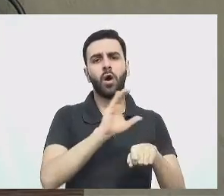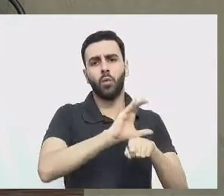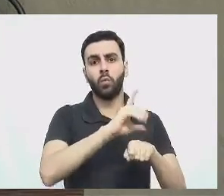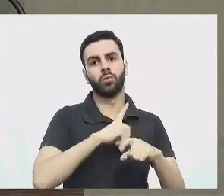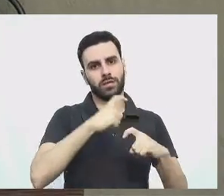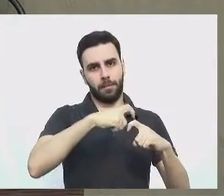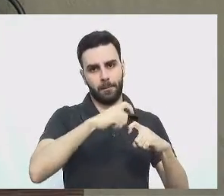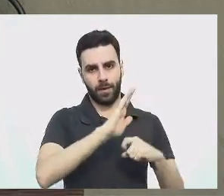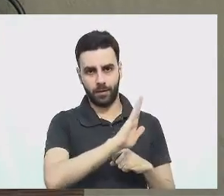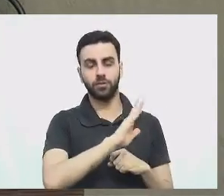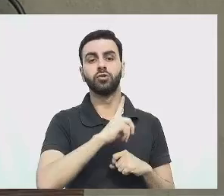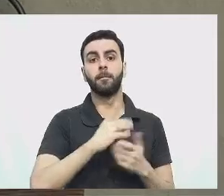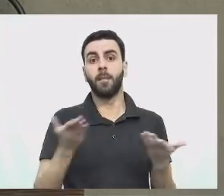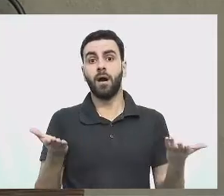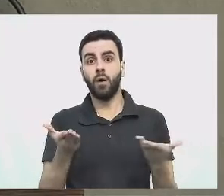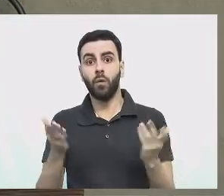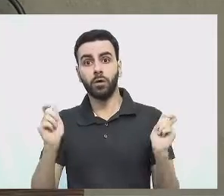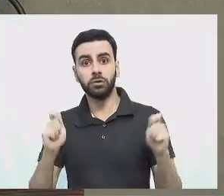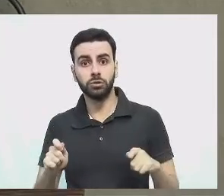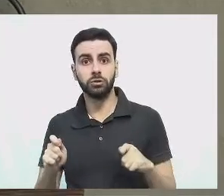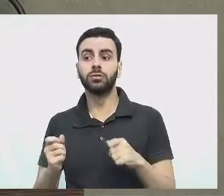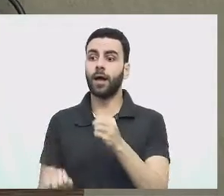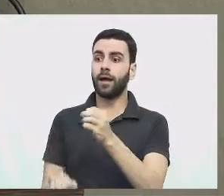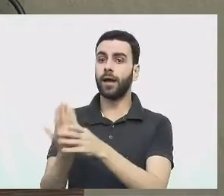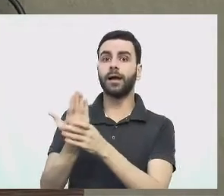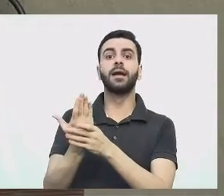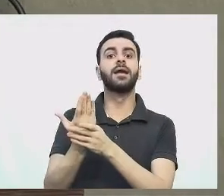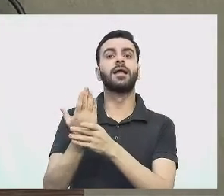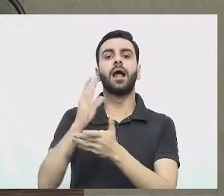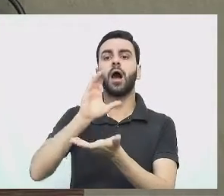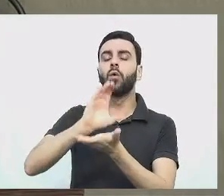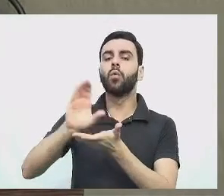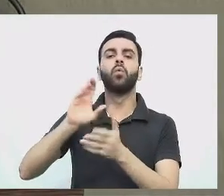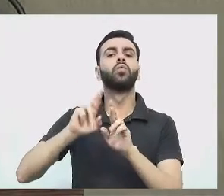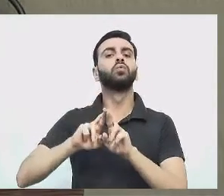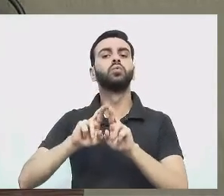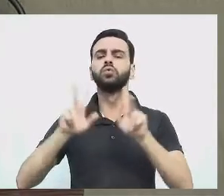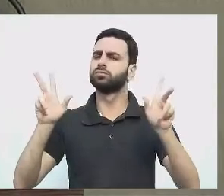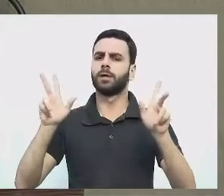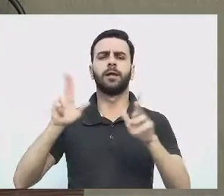medicina, nós podemos criar qualquer curso que a instituição